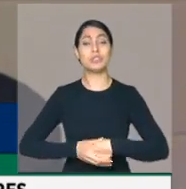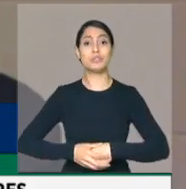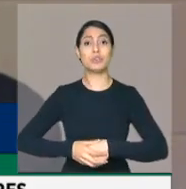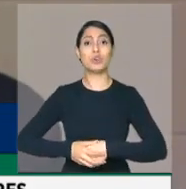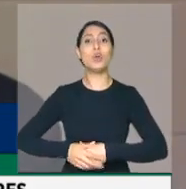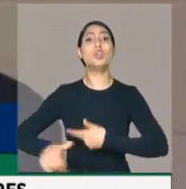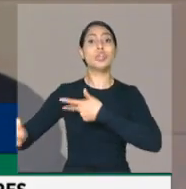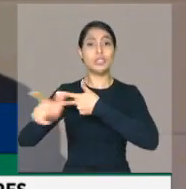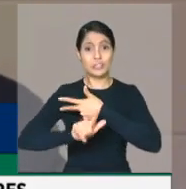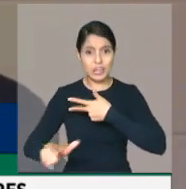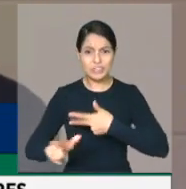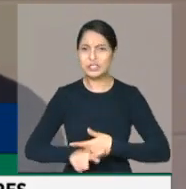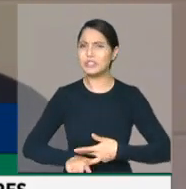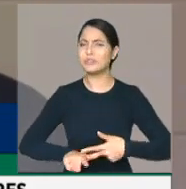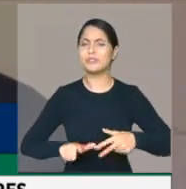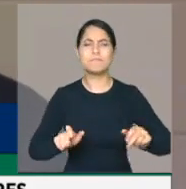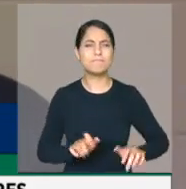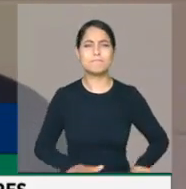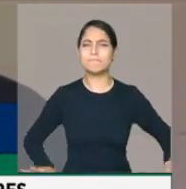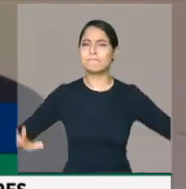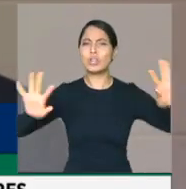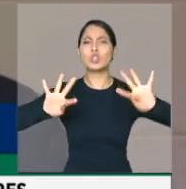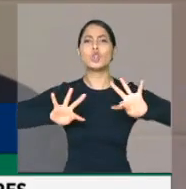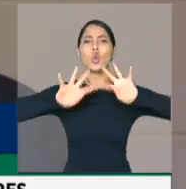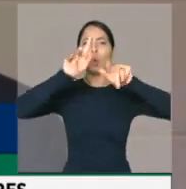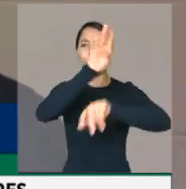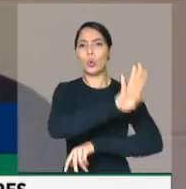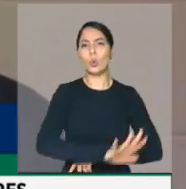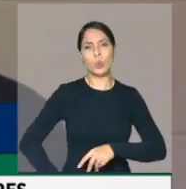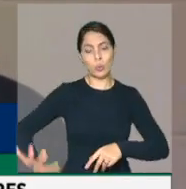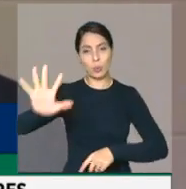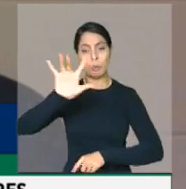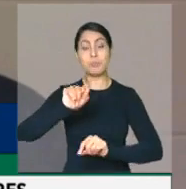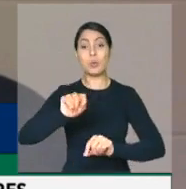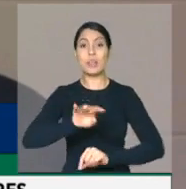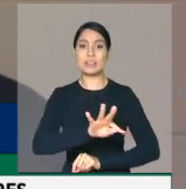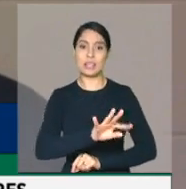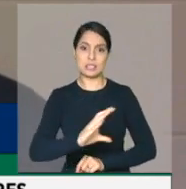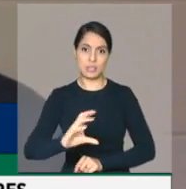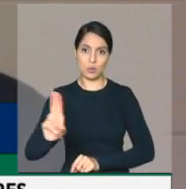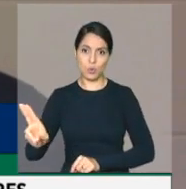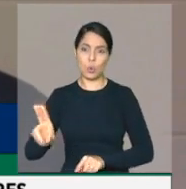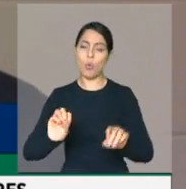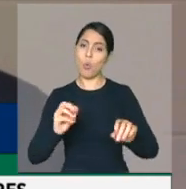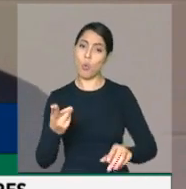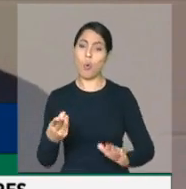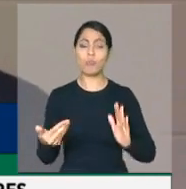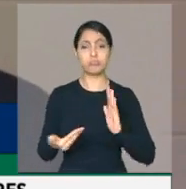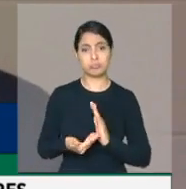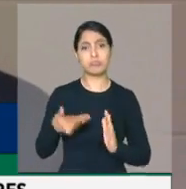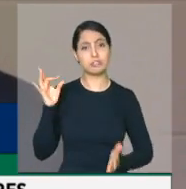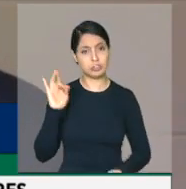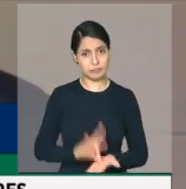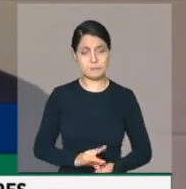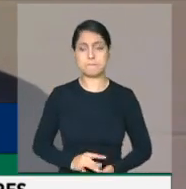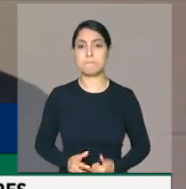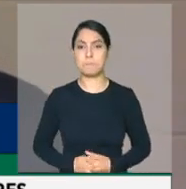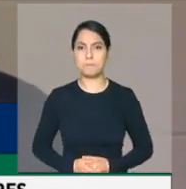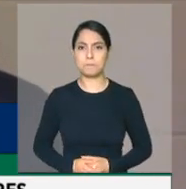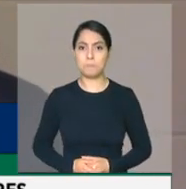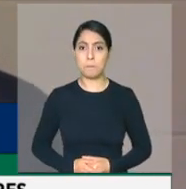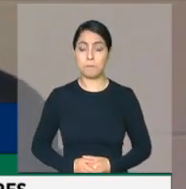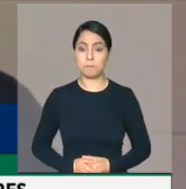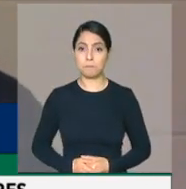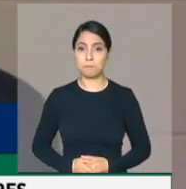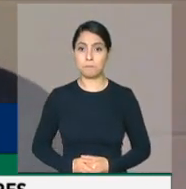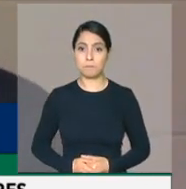no Poder Legislativo com a atuação do TCU ou da própria Câmara de Deputados. O Ministério da Saúde não conseguiu